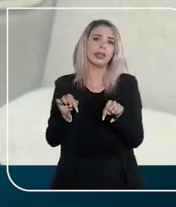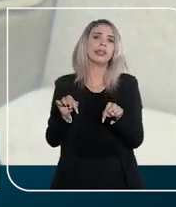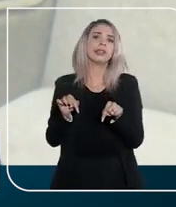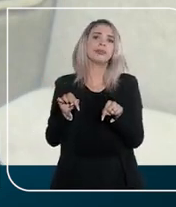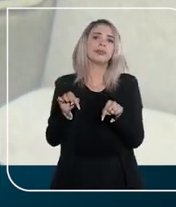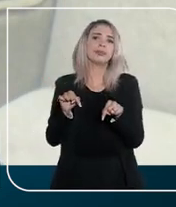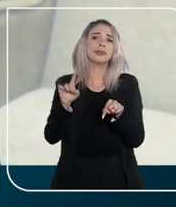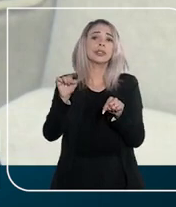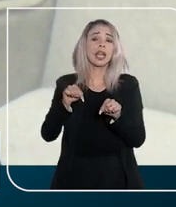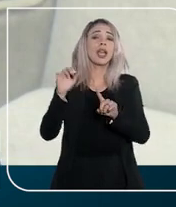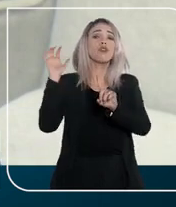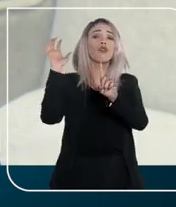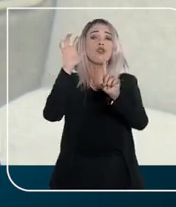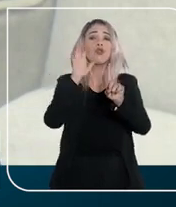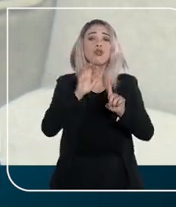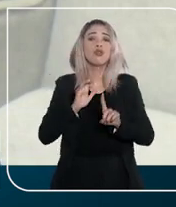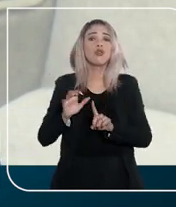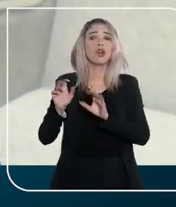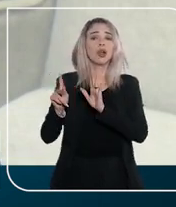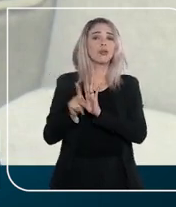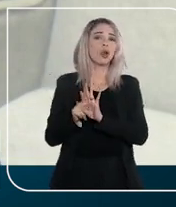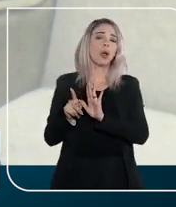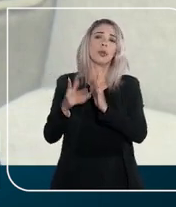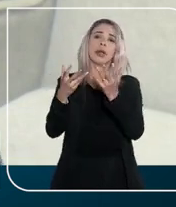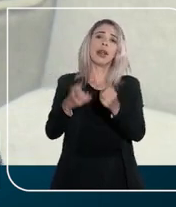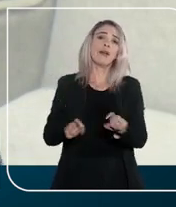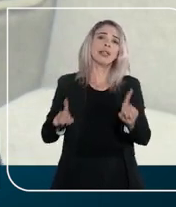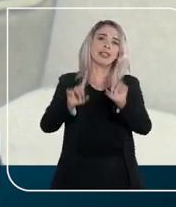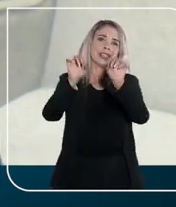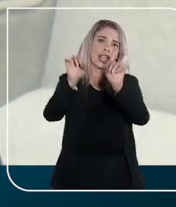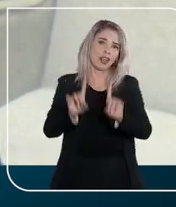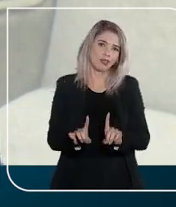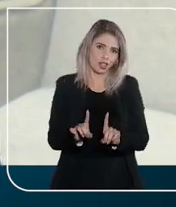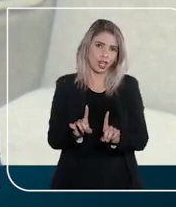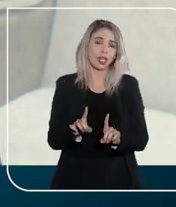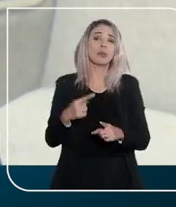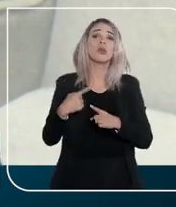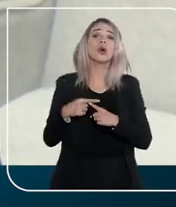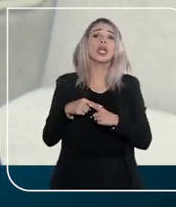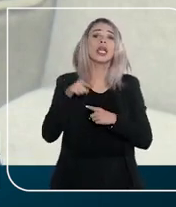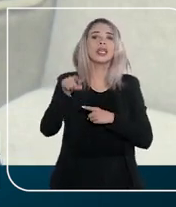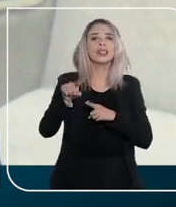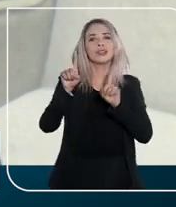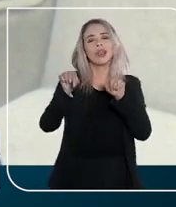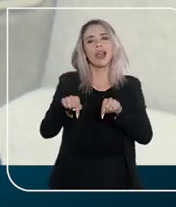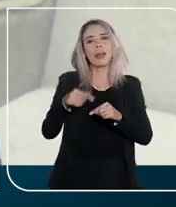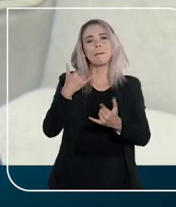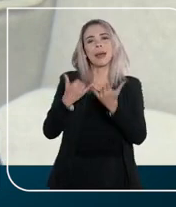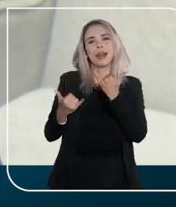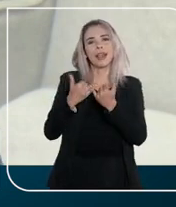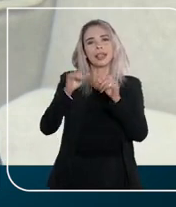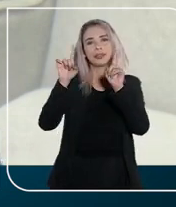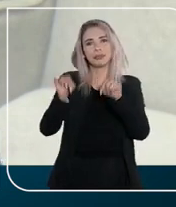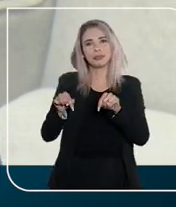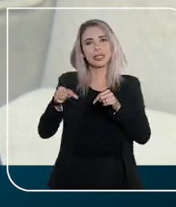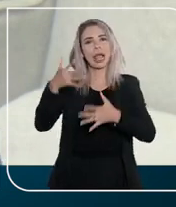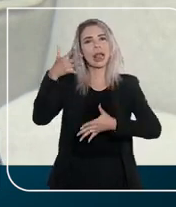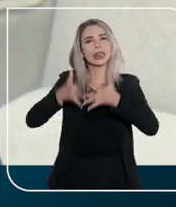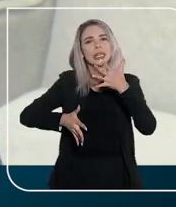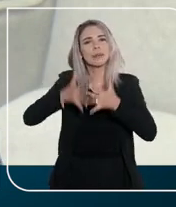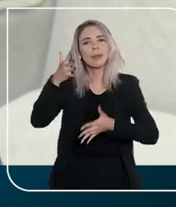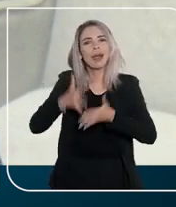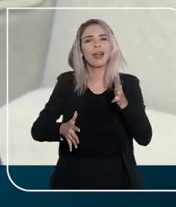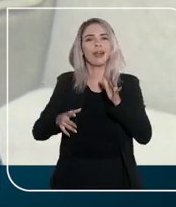digamos, eles são influenciados, muitas vezes, a não reconhecer o direito, porque isso estaria, de certa forma,